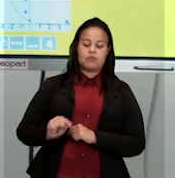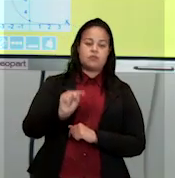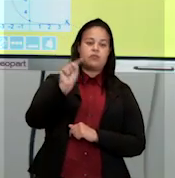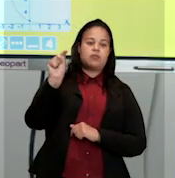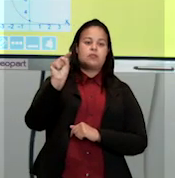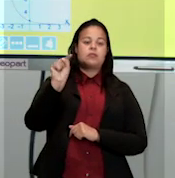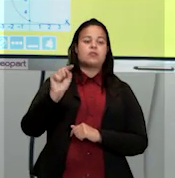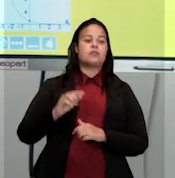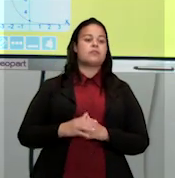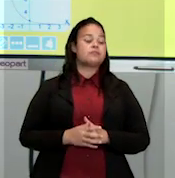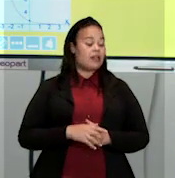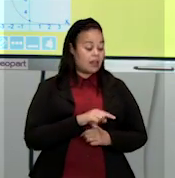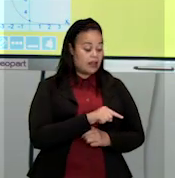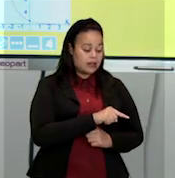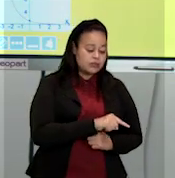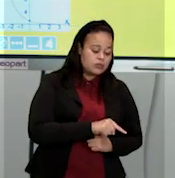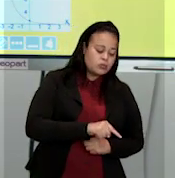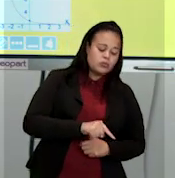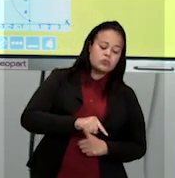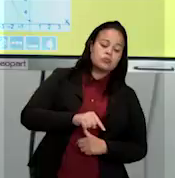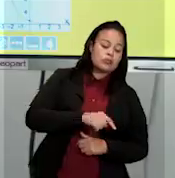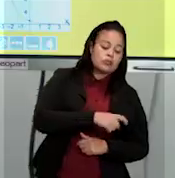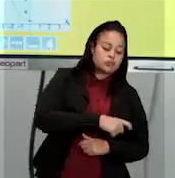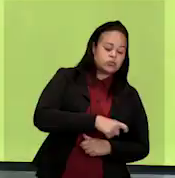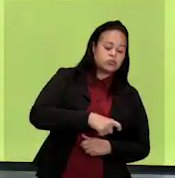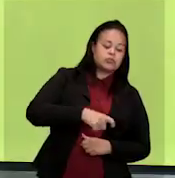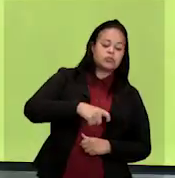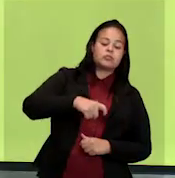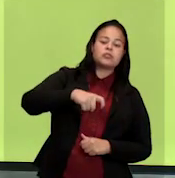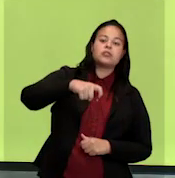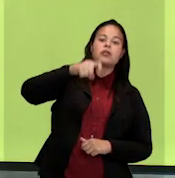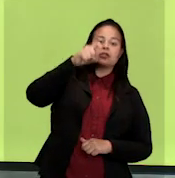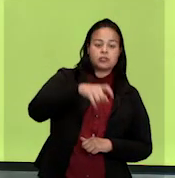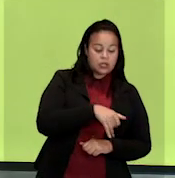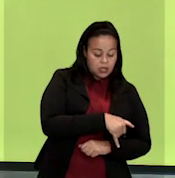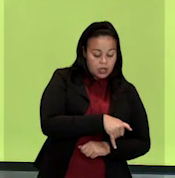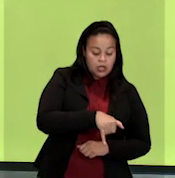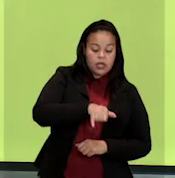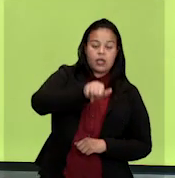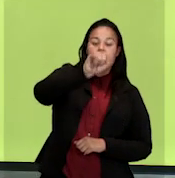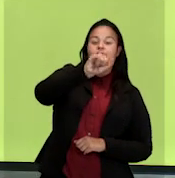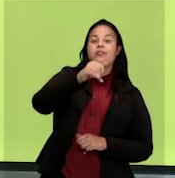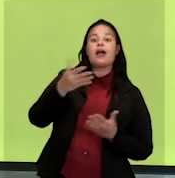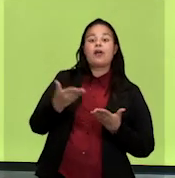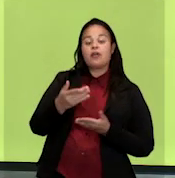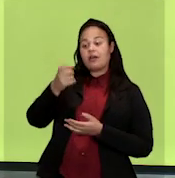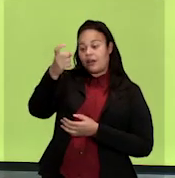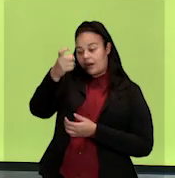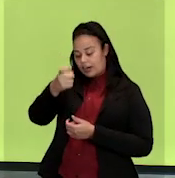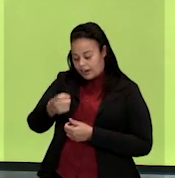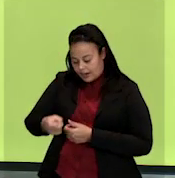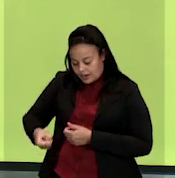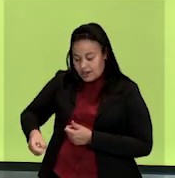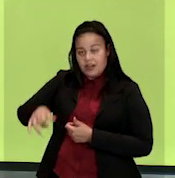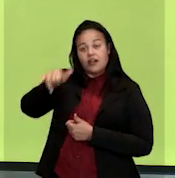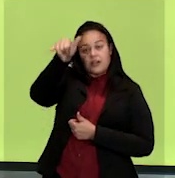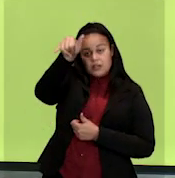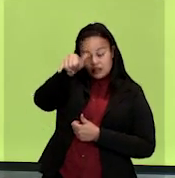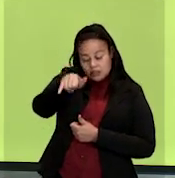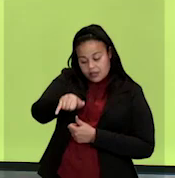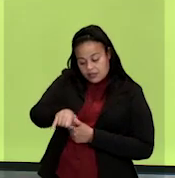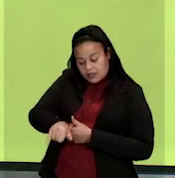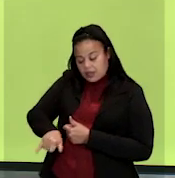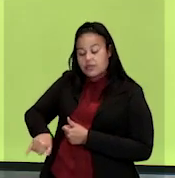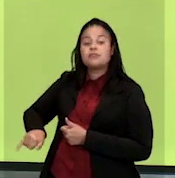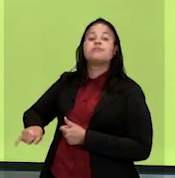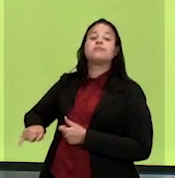função crescente, ó. Vai aumentando o x, aumentando o y. E a decrescente? É o contrário. À medida que eu